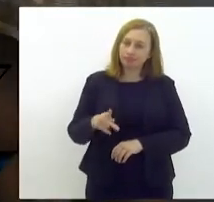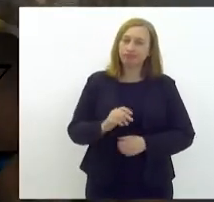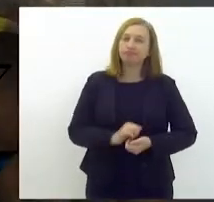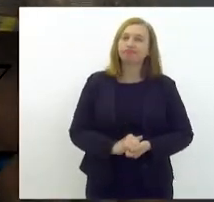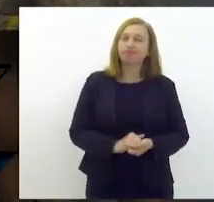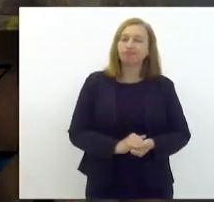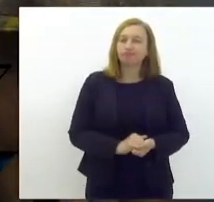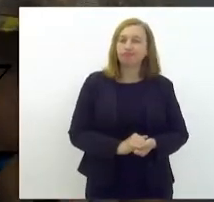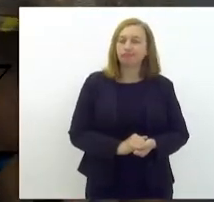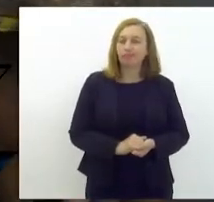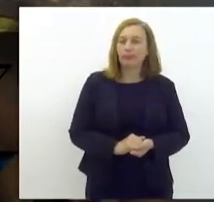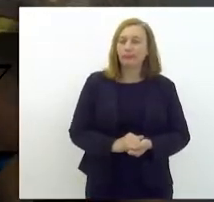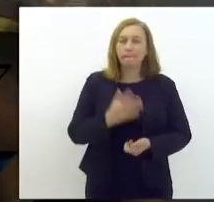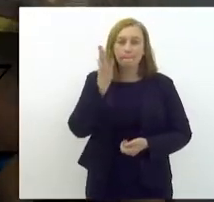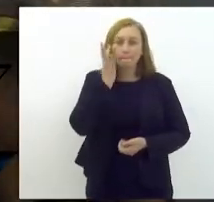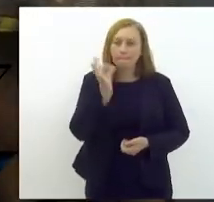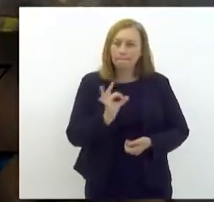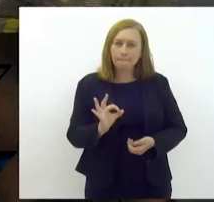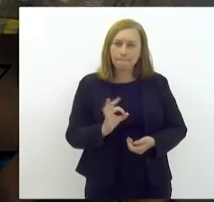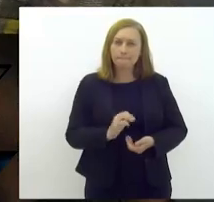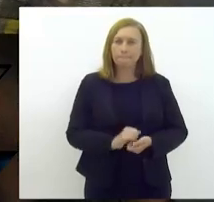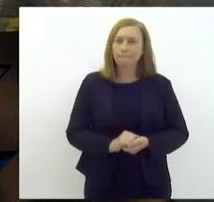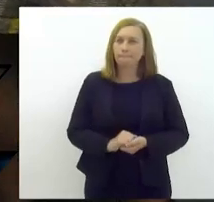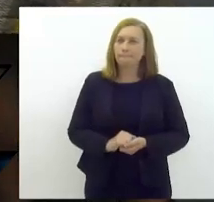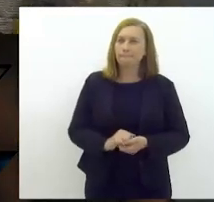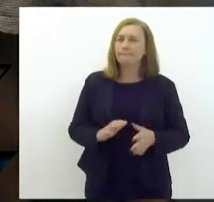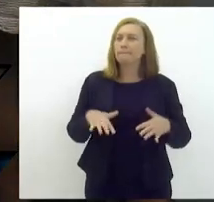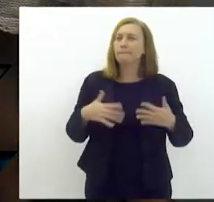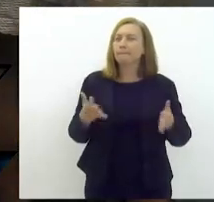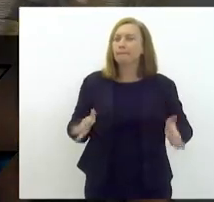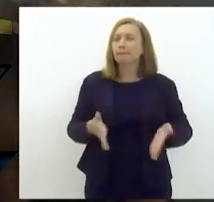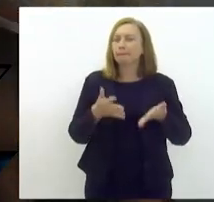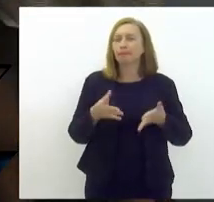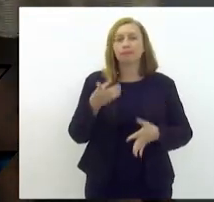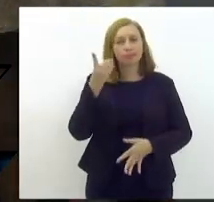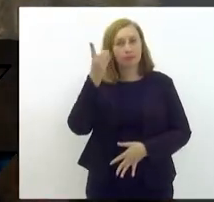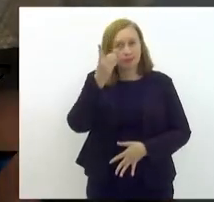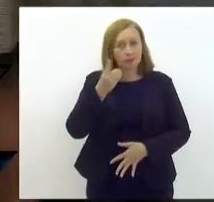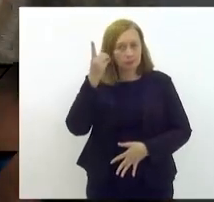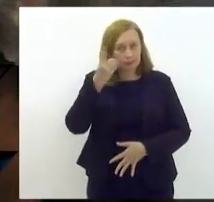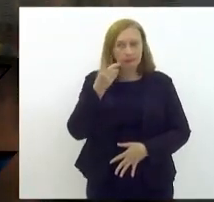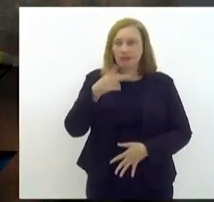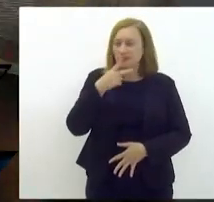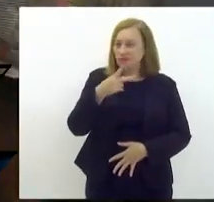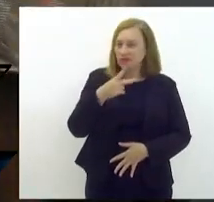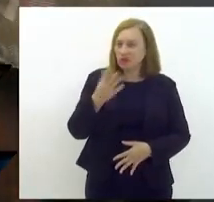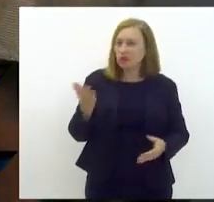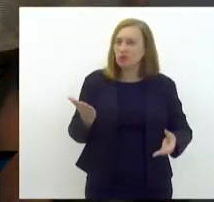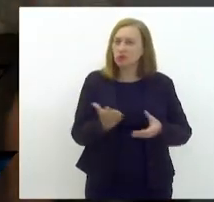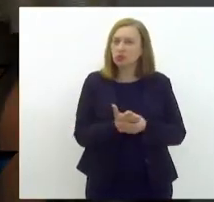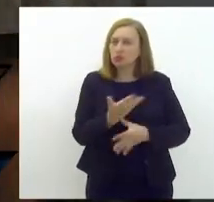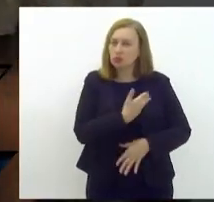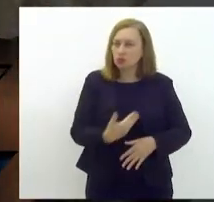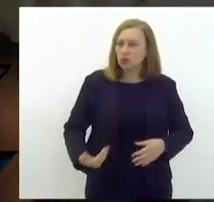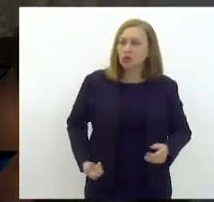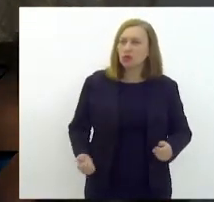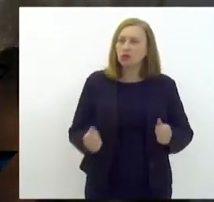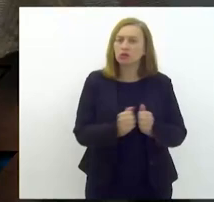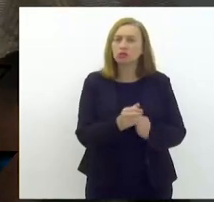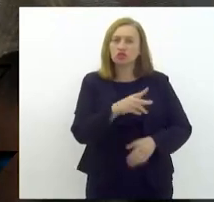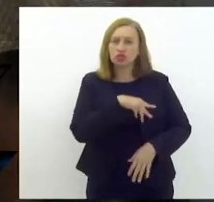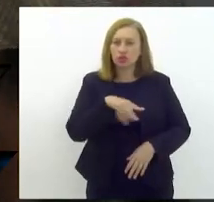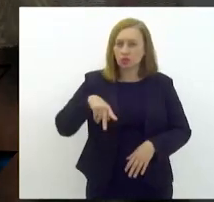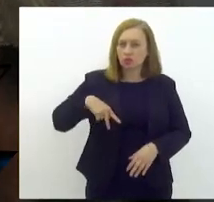fiscal eu não entendi exatamente qual foi a iniciativa do deputado ele falou que moveu uma ação civil pública junto ao Ministério Público